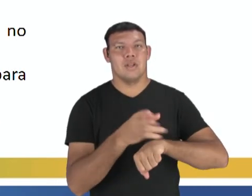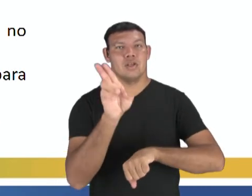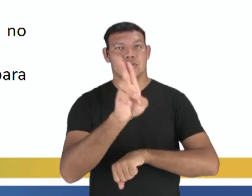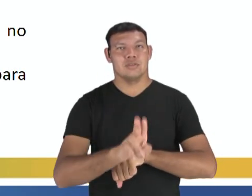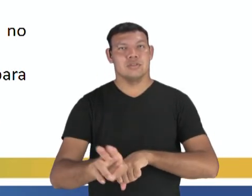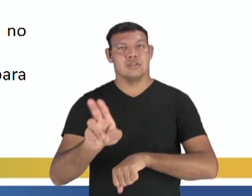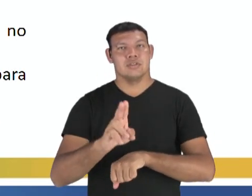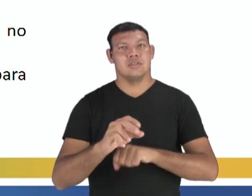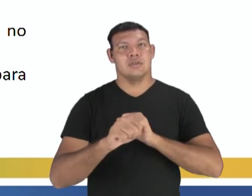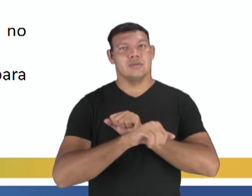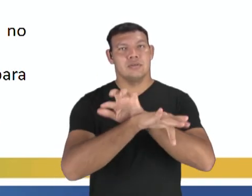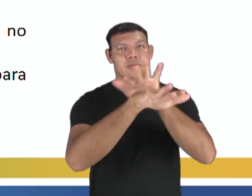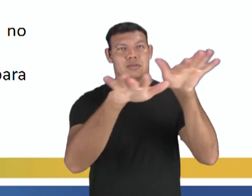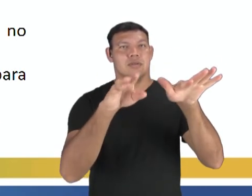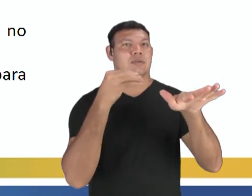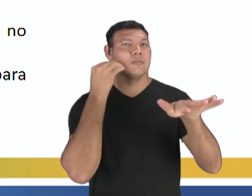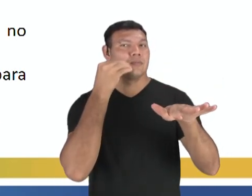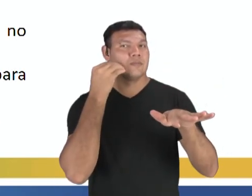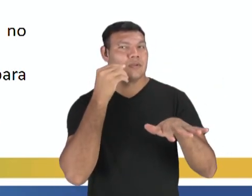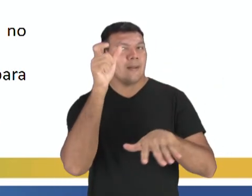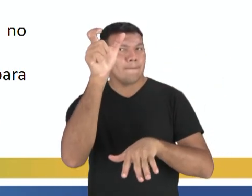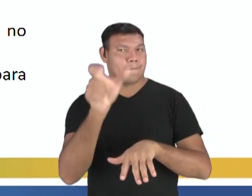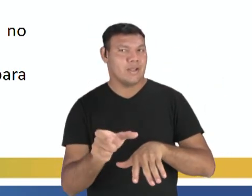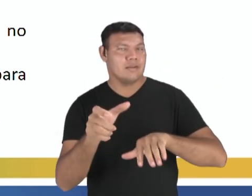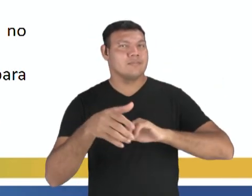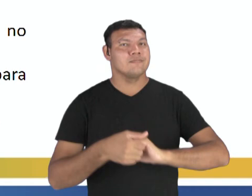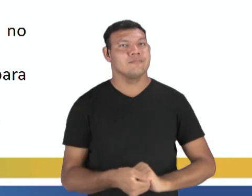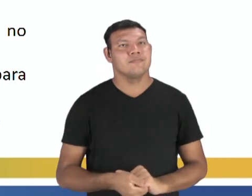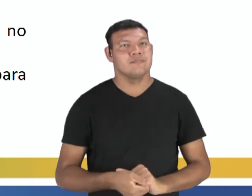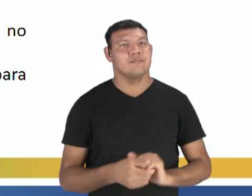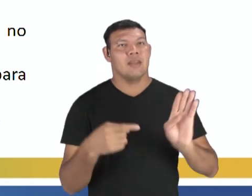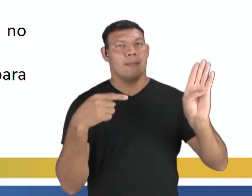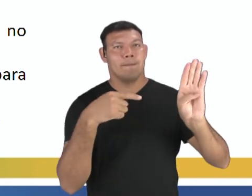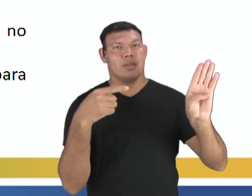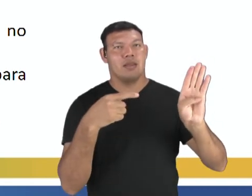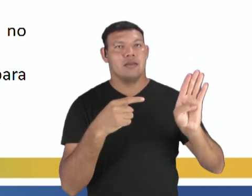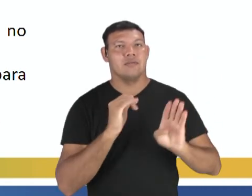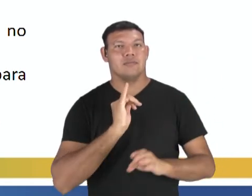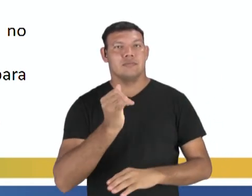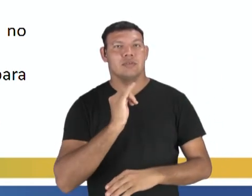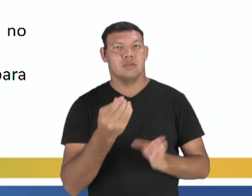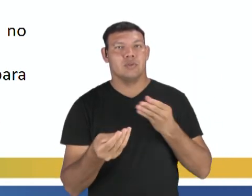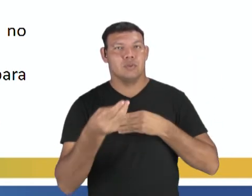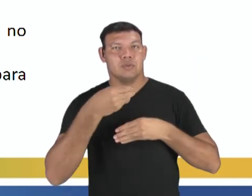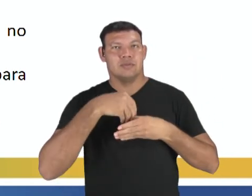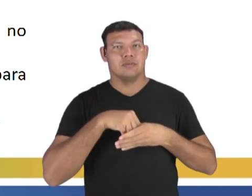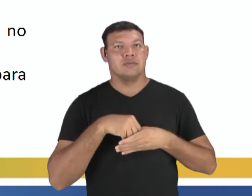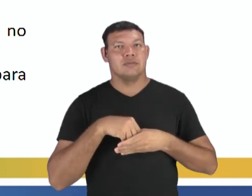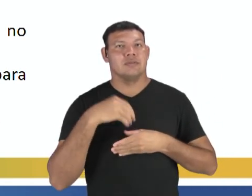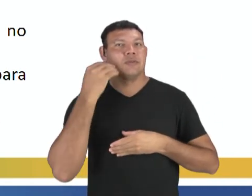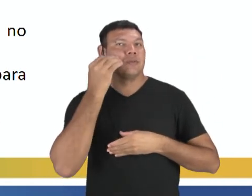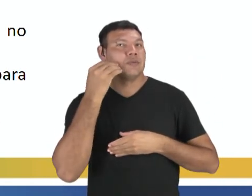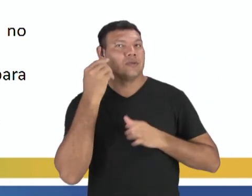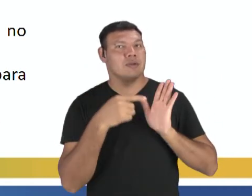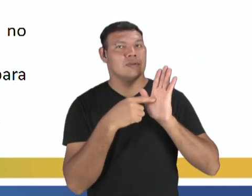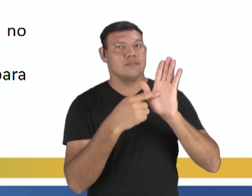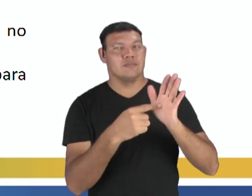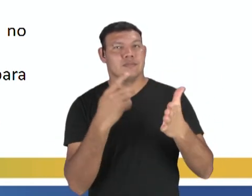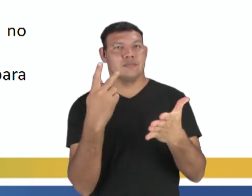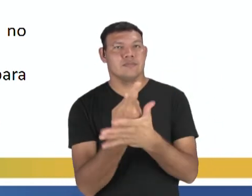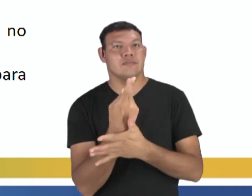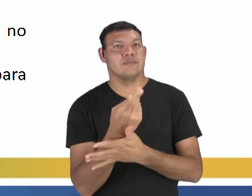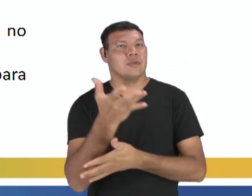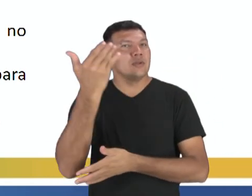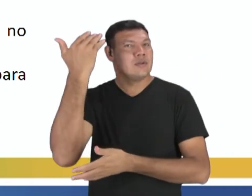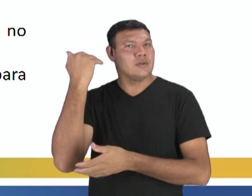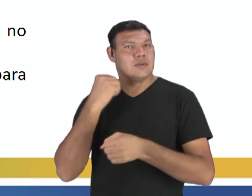utilitário e quer transmitir uma experiência pessoal. É um narrador introspectivo que relata experiências que aconteceram no